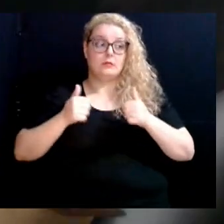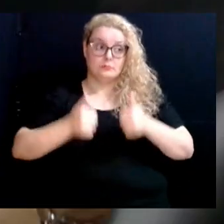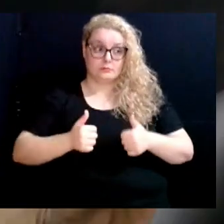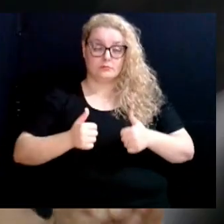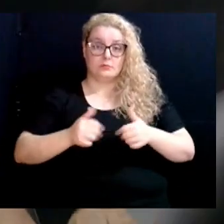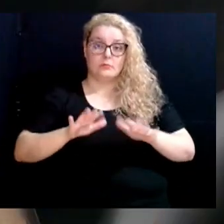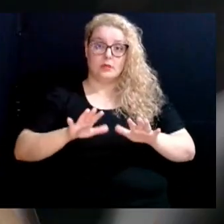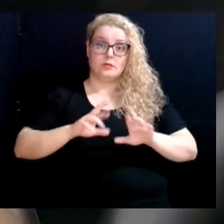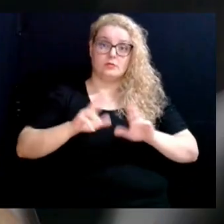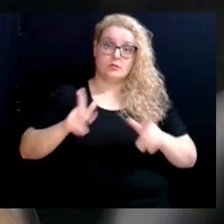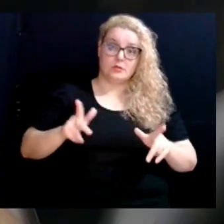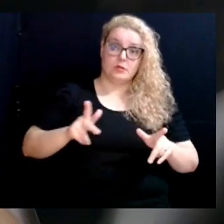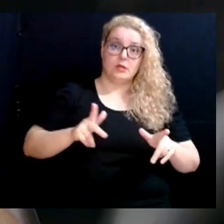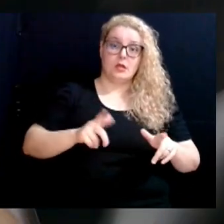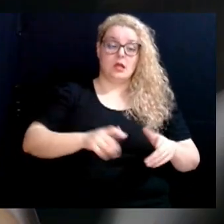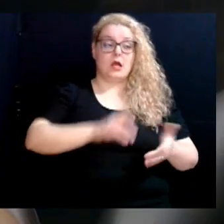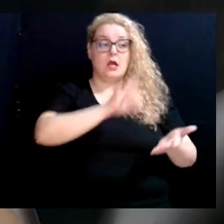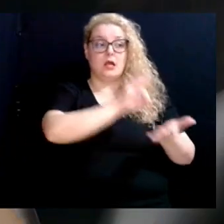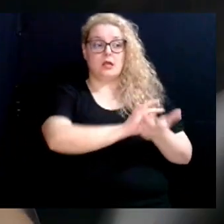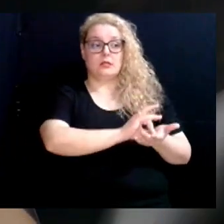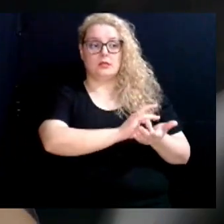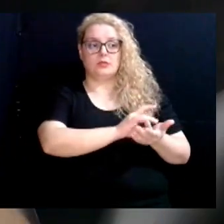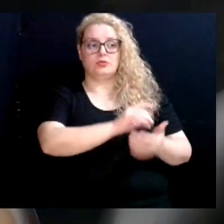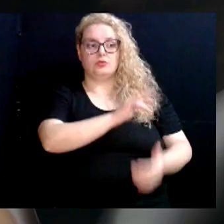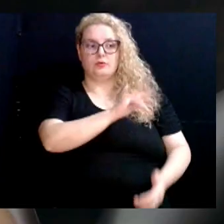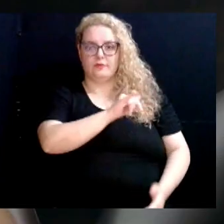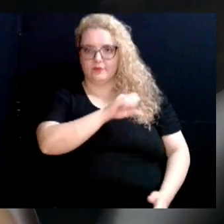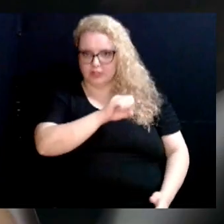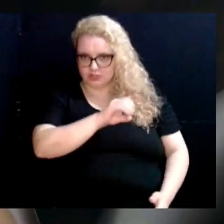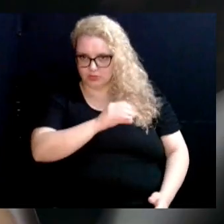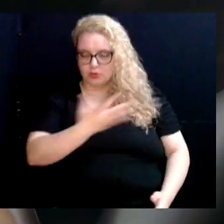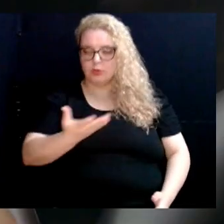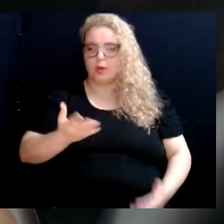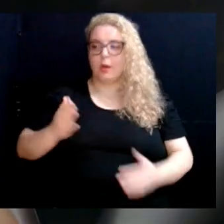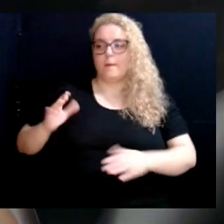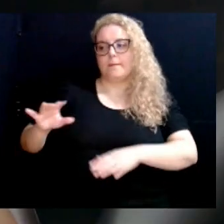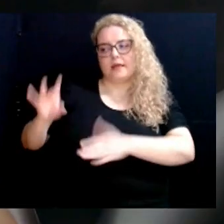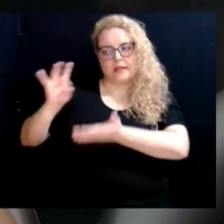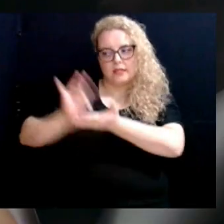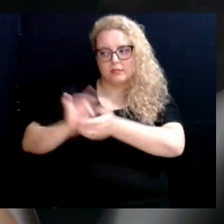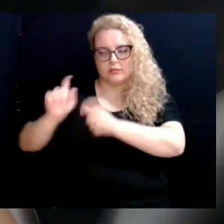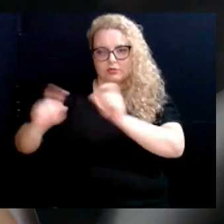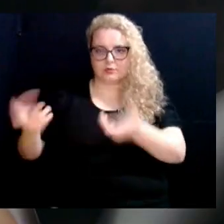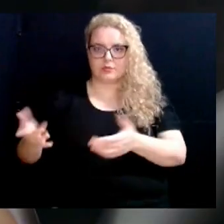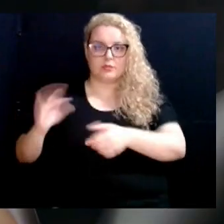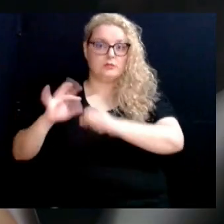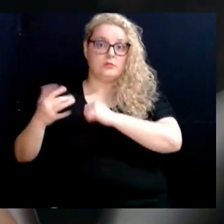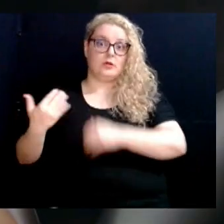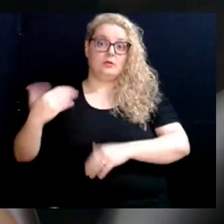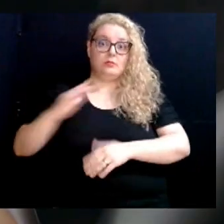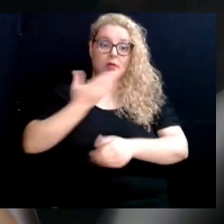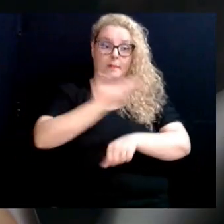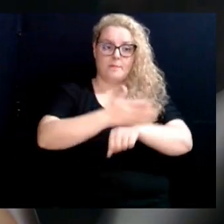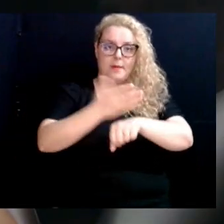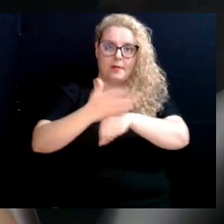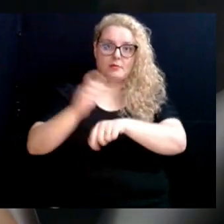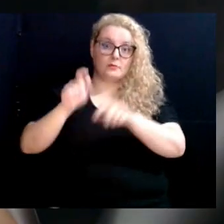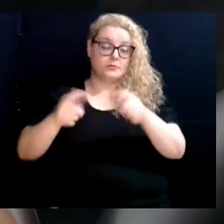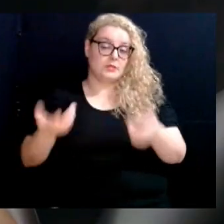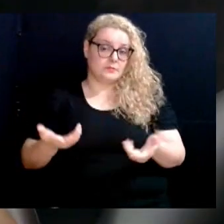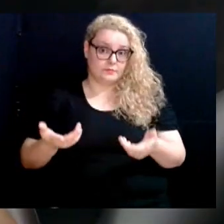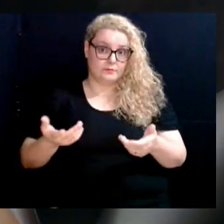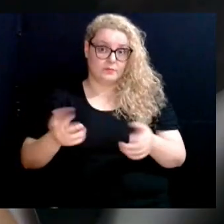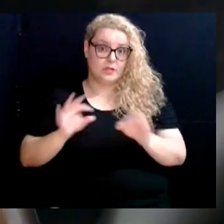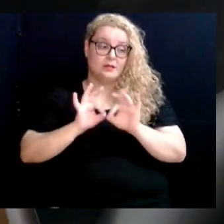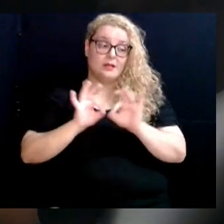fisiculturista para a realidade da maioria das pessoas. E felizmente ou infelizmente a rede social coloca muito esse tipo de treino para as pessoas. E ele está muito distante